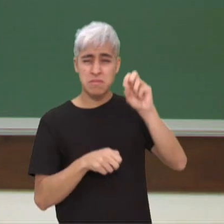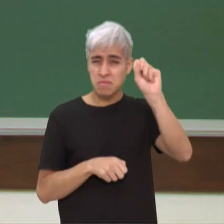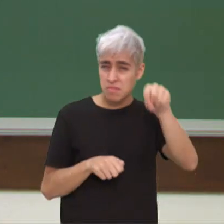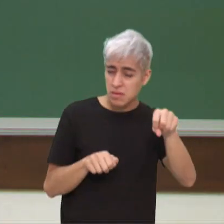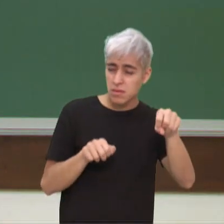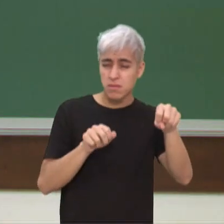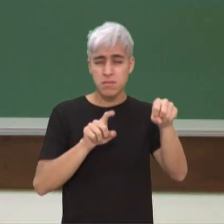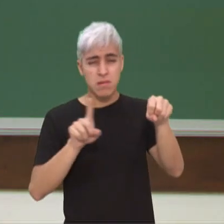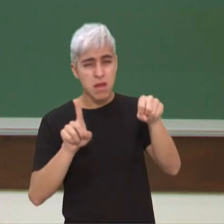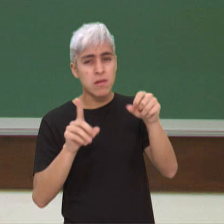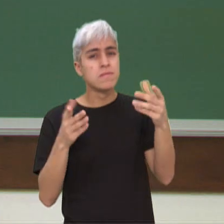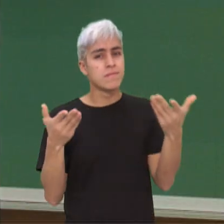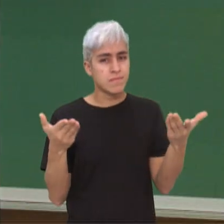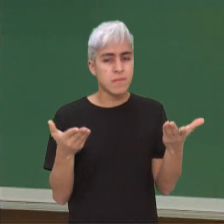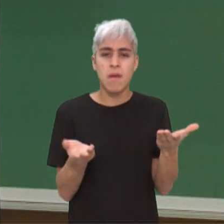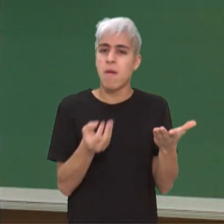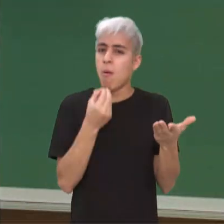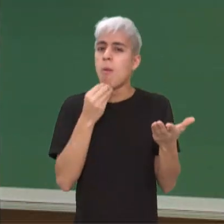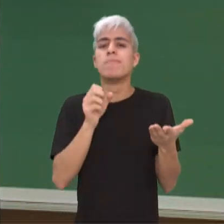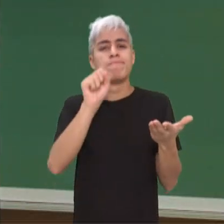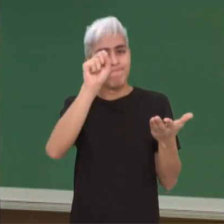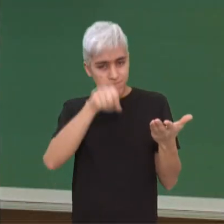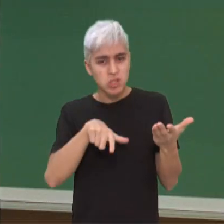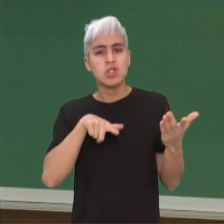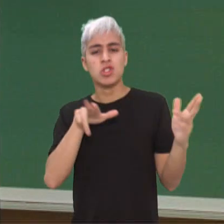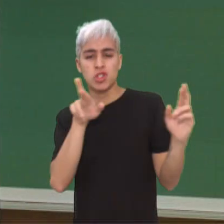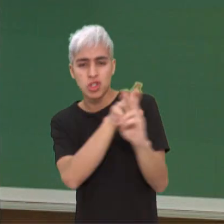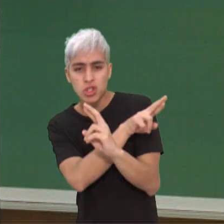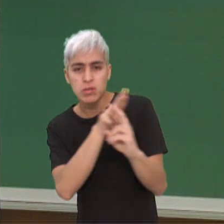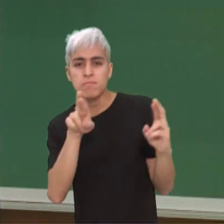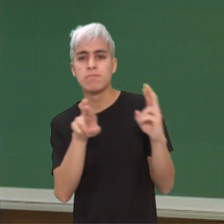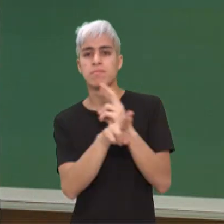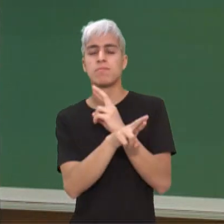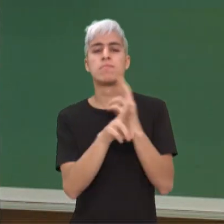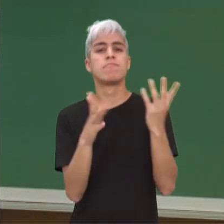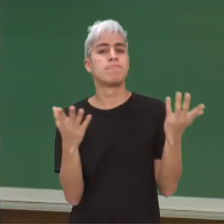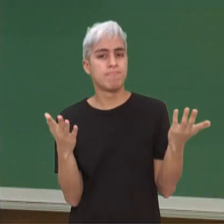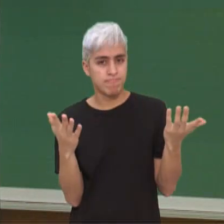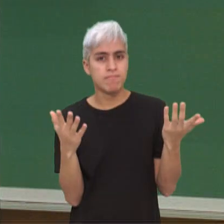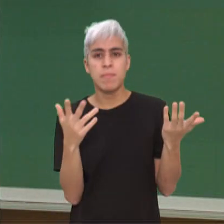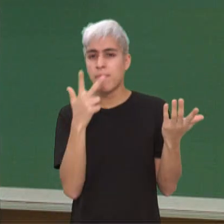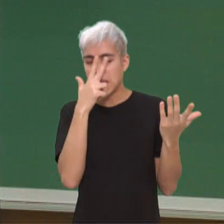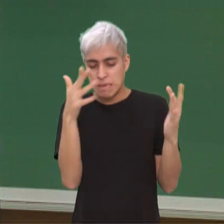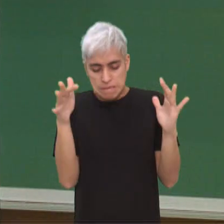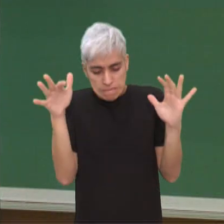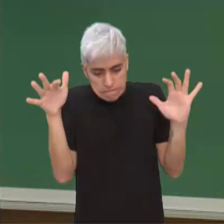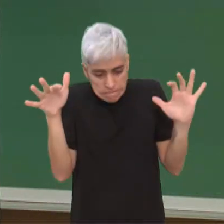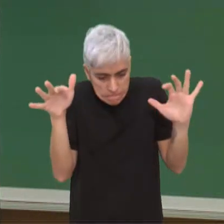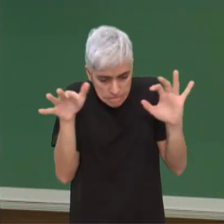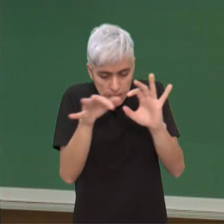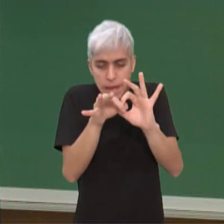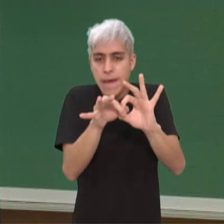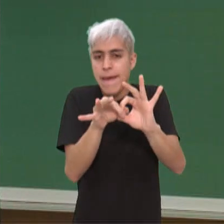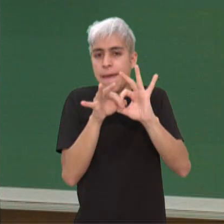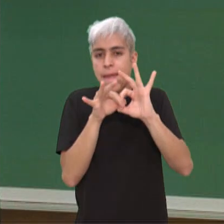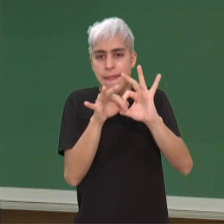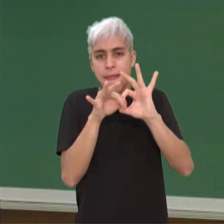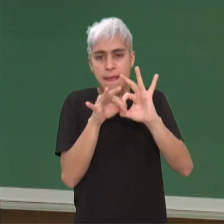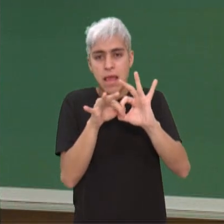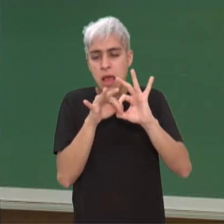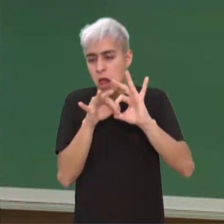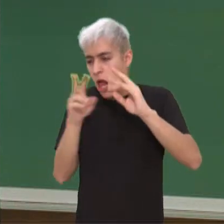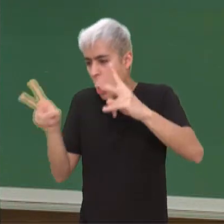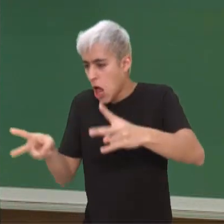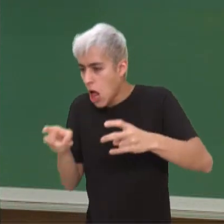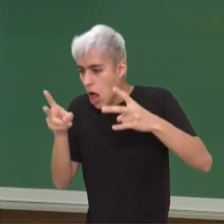não? Evidentemente que sim, né? Há uma relação direta entre